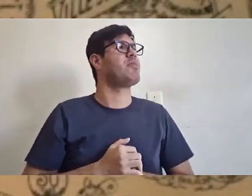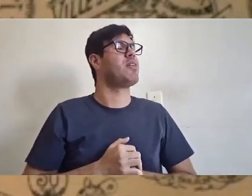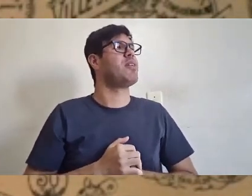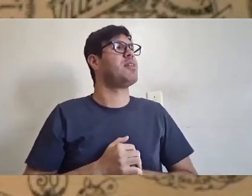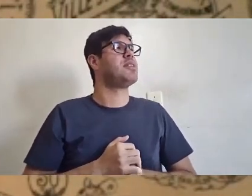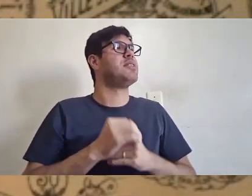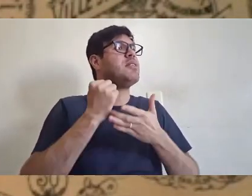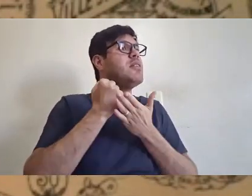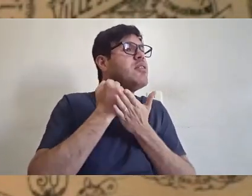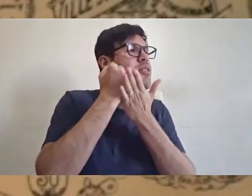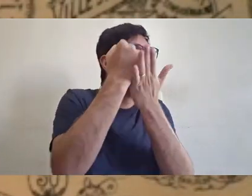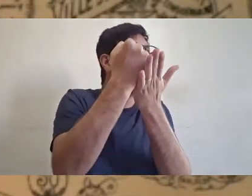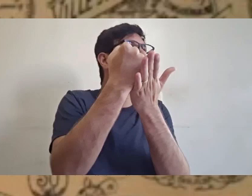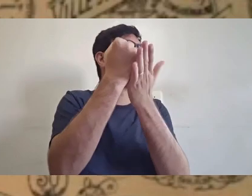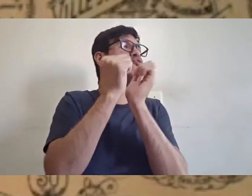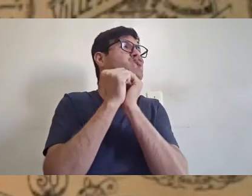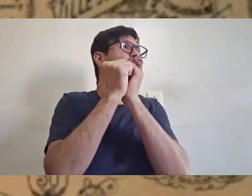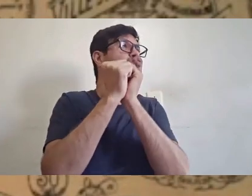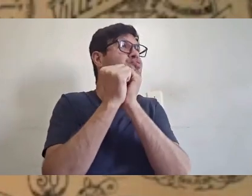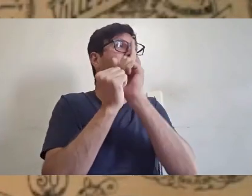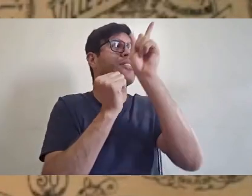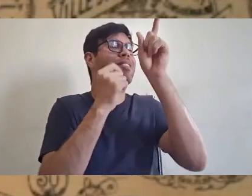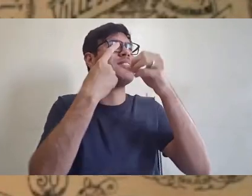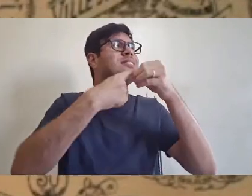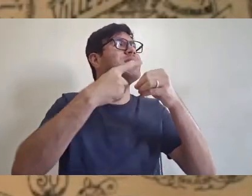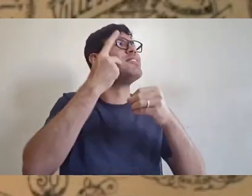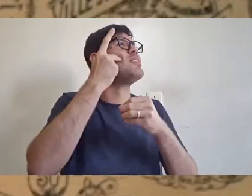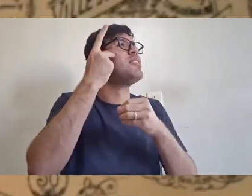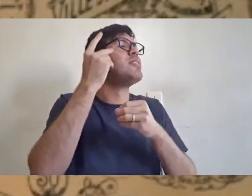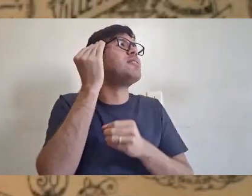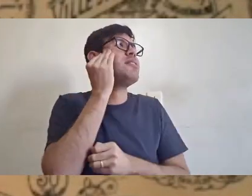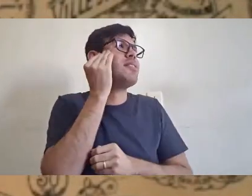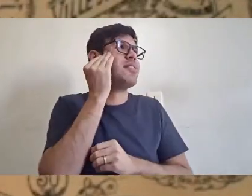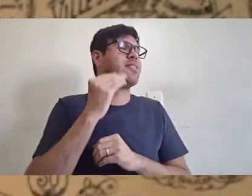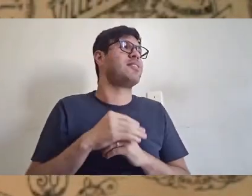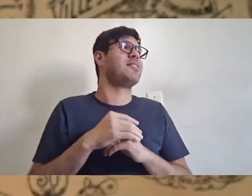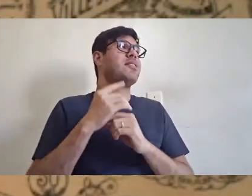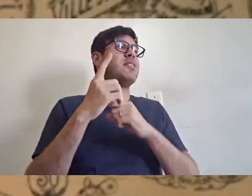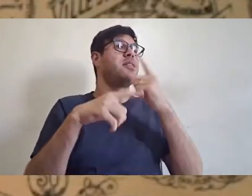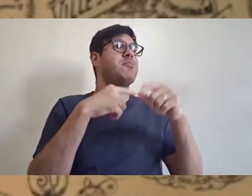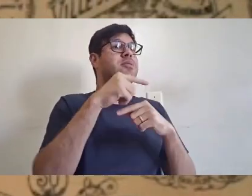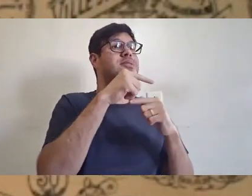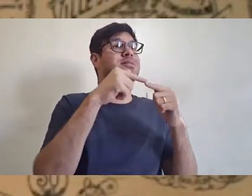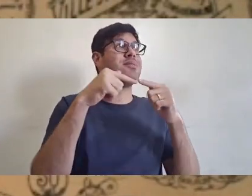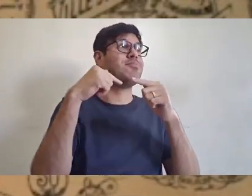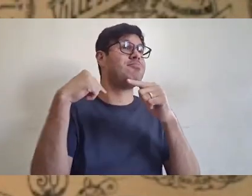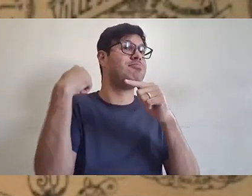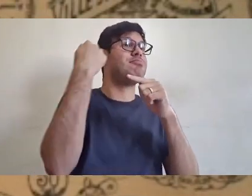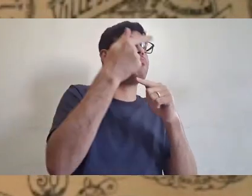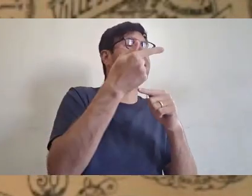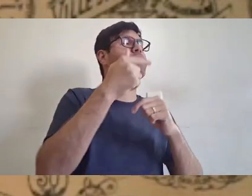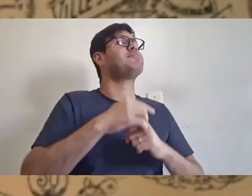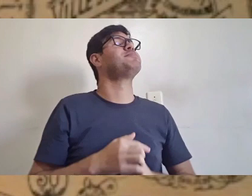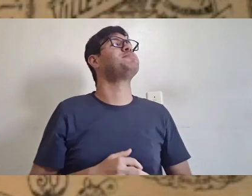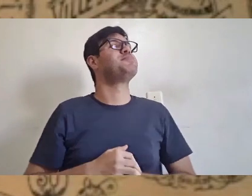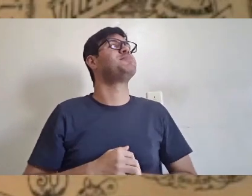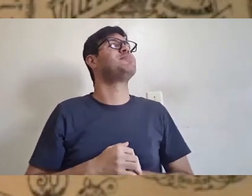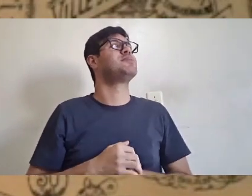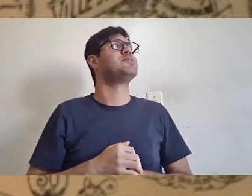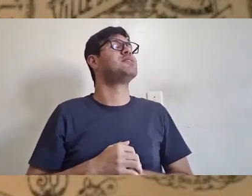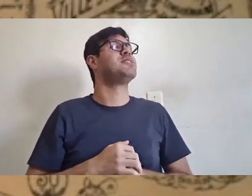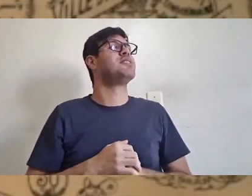me levou lá para São Paulo para fazer o teste. Eu fiz o teste e na semana seguinte ele